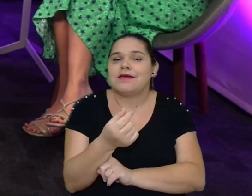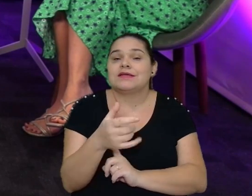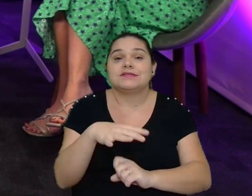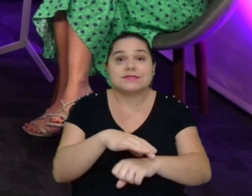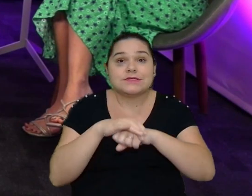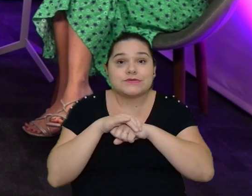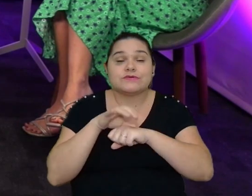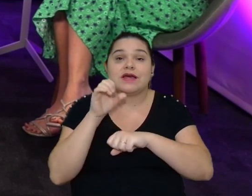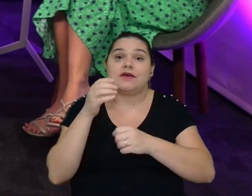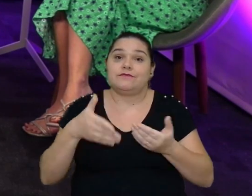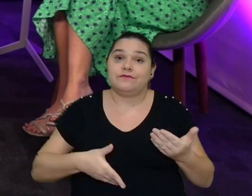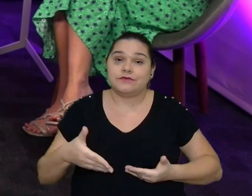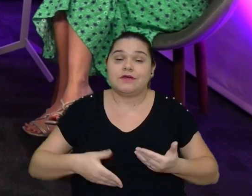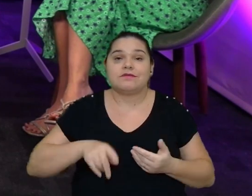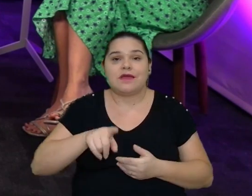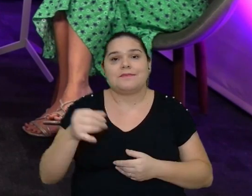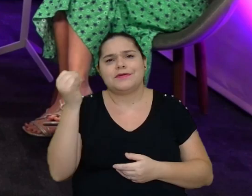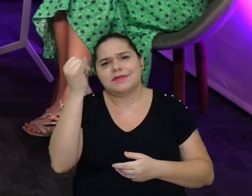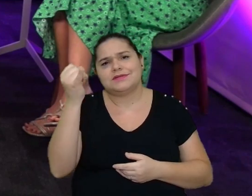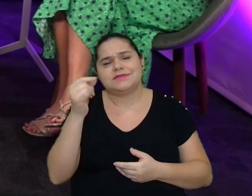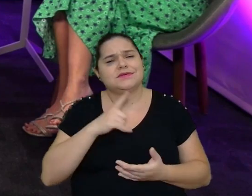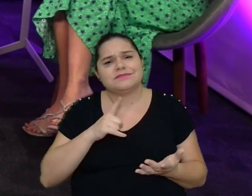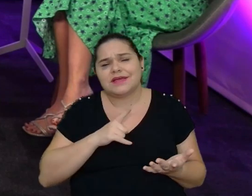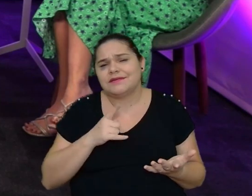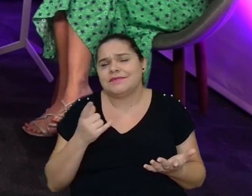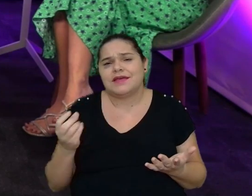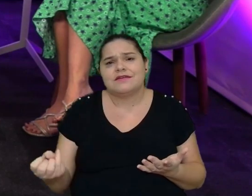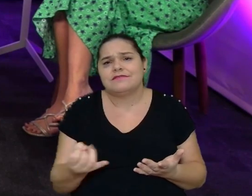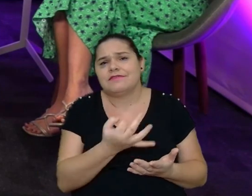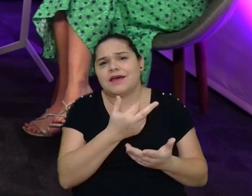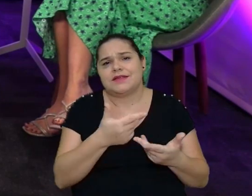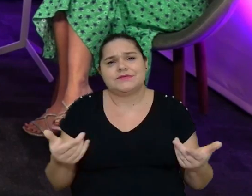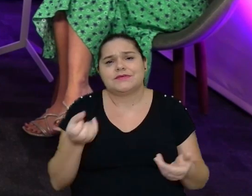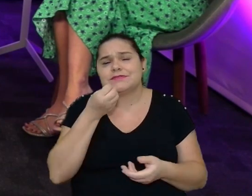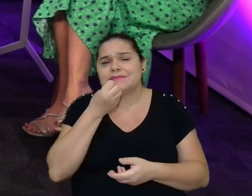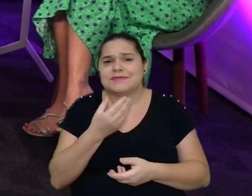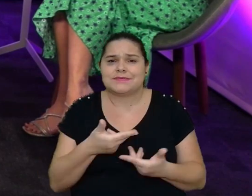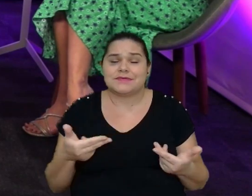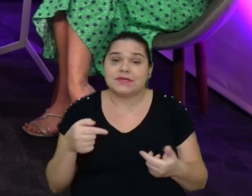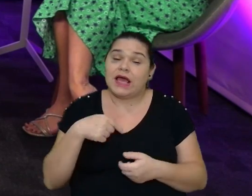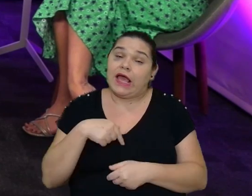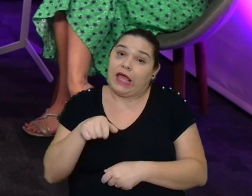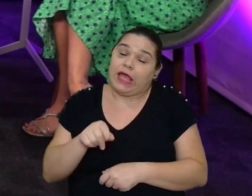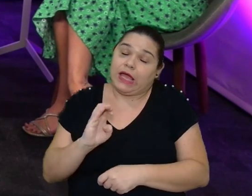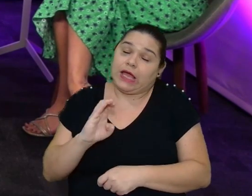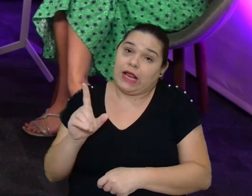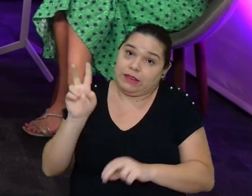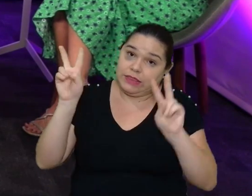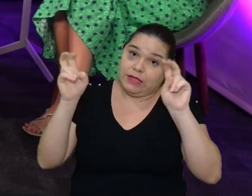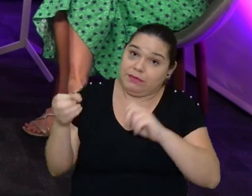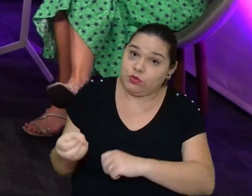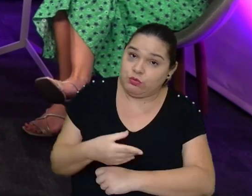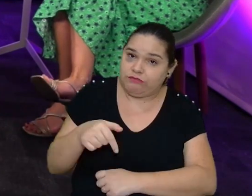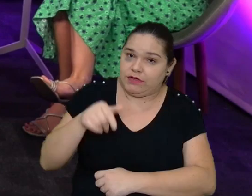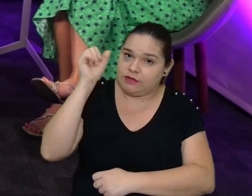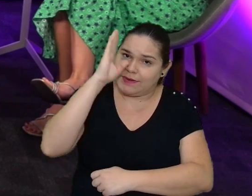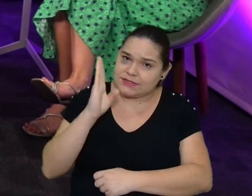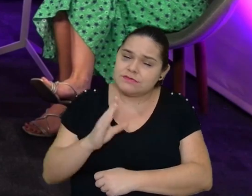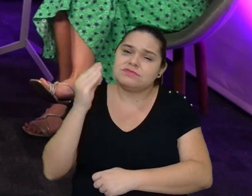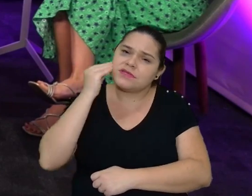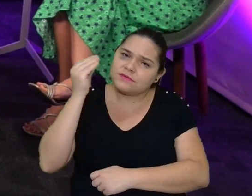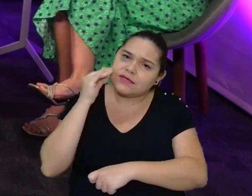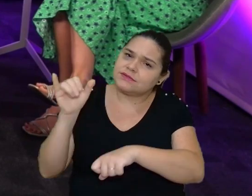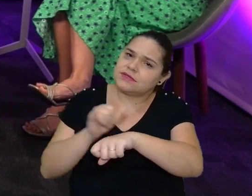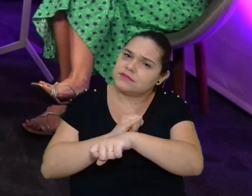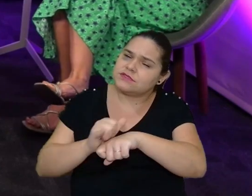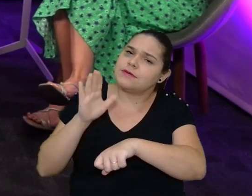termina abrangendo tudo isso. Então, acho que ainda está muito novo no Brasil, a gente quer trazer isso cada vez mais para que as empresas possam fazer isso.